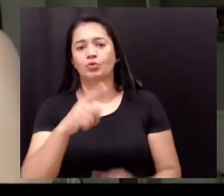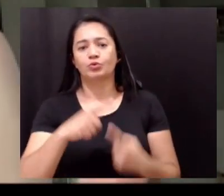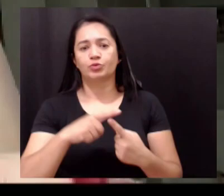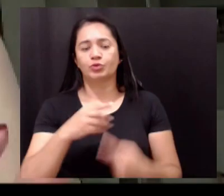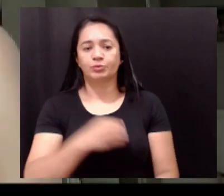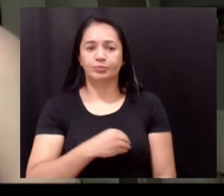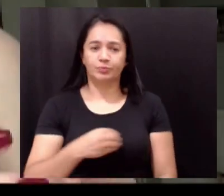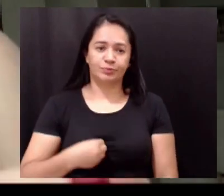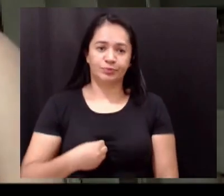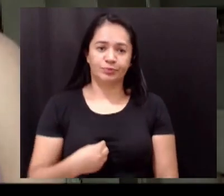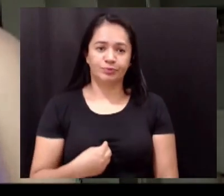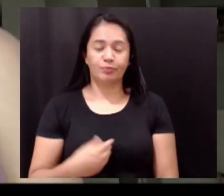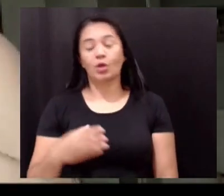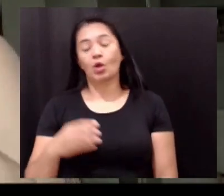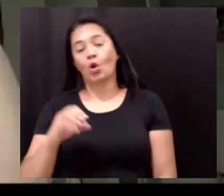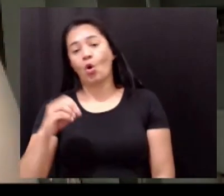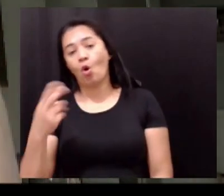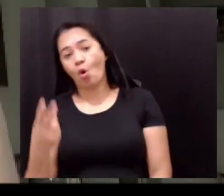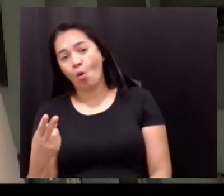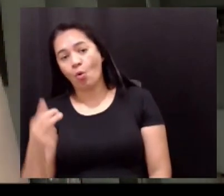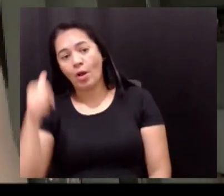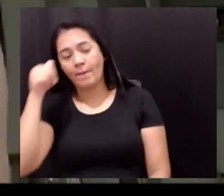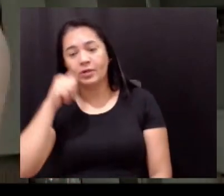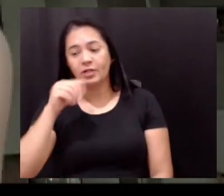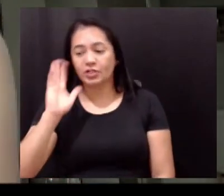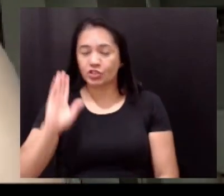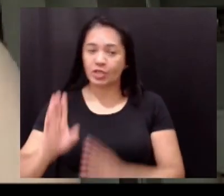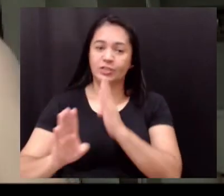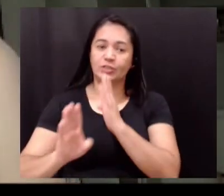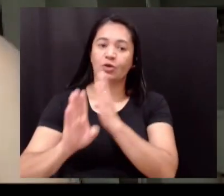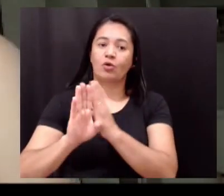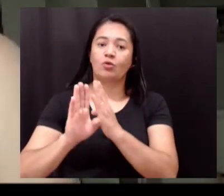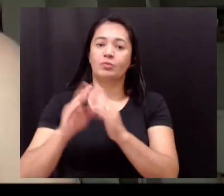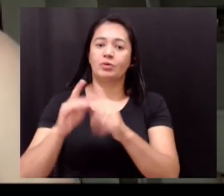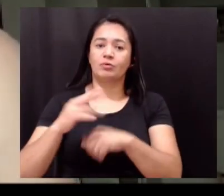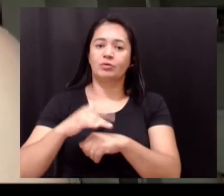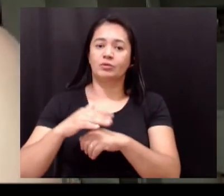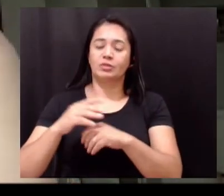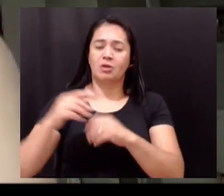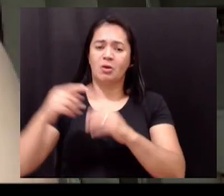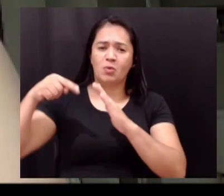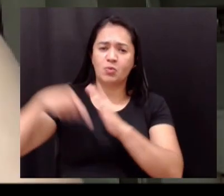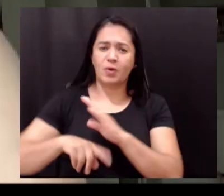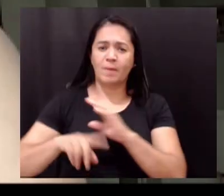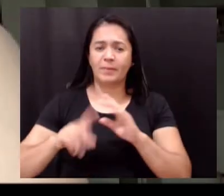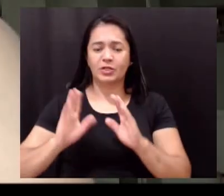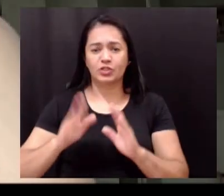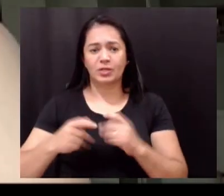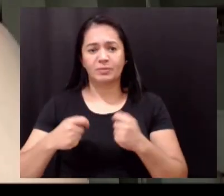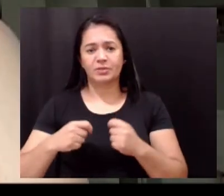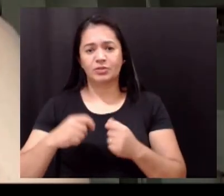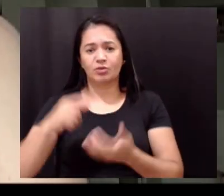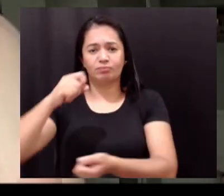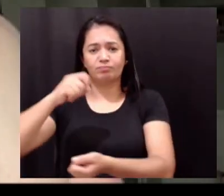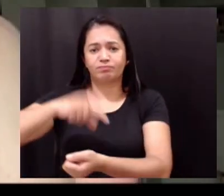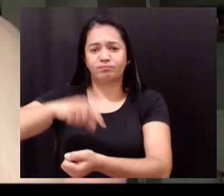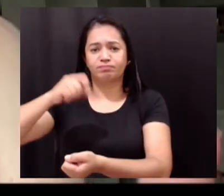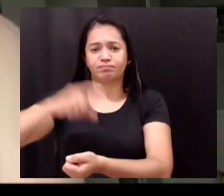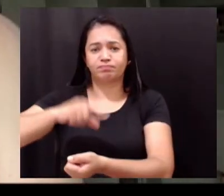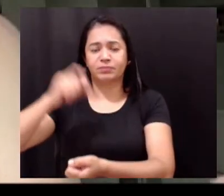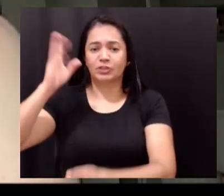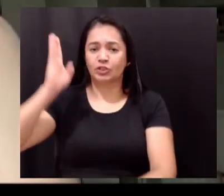Ou uma mulher que já descobriu uma doença mais avançada e que já precisou ir direto para quimioterapia e radioterapia.